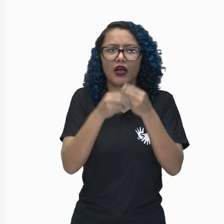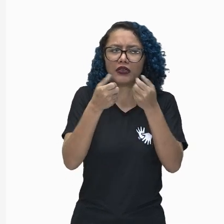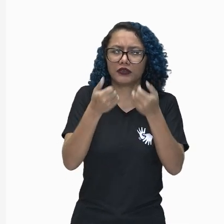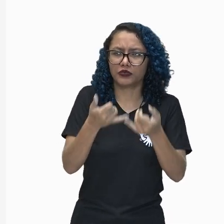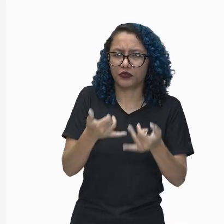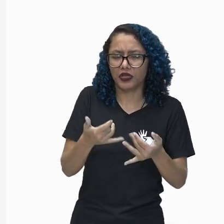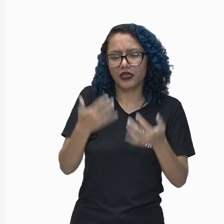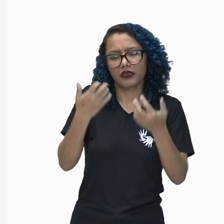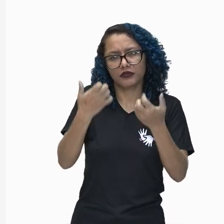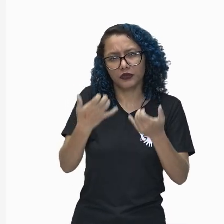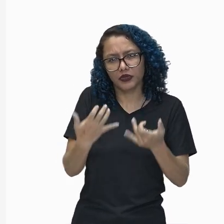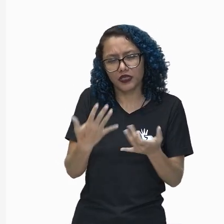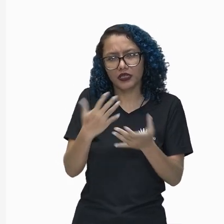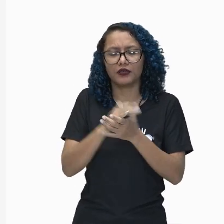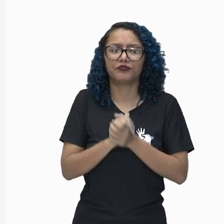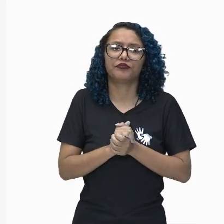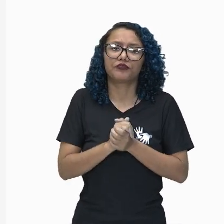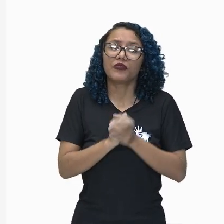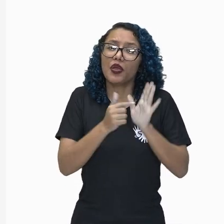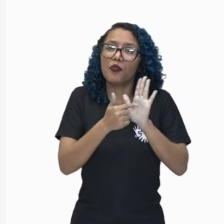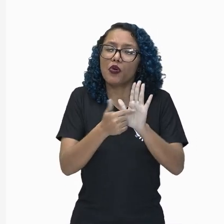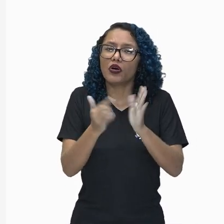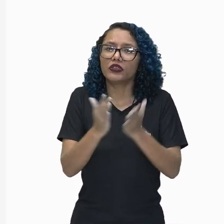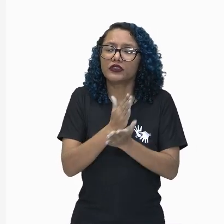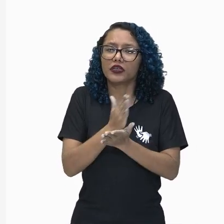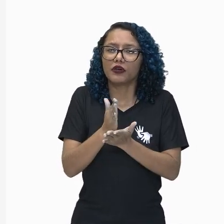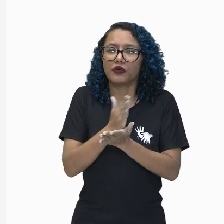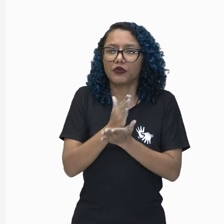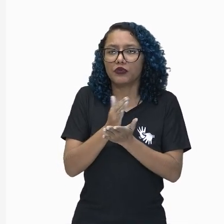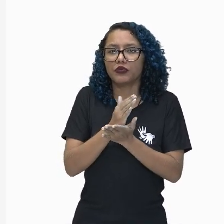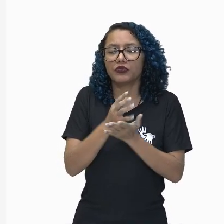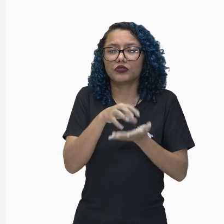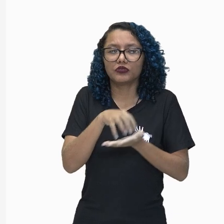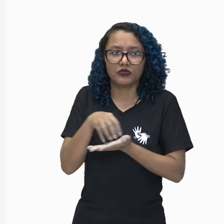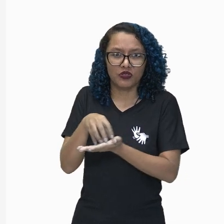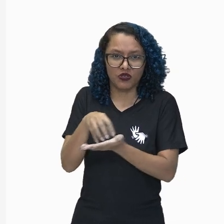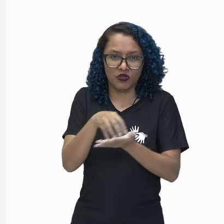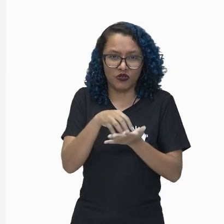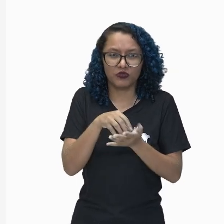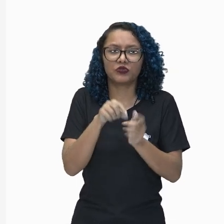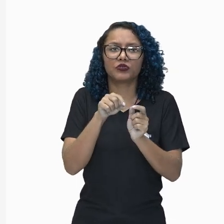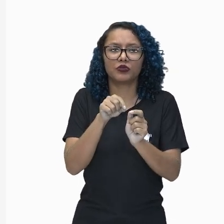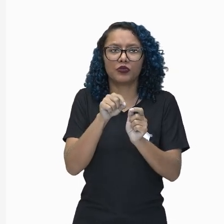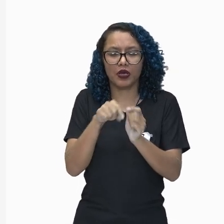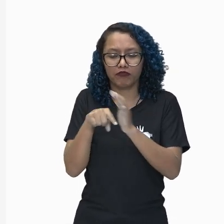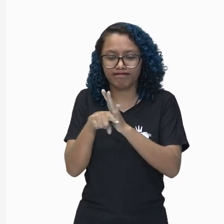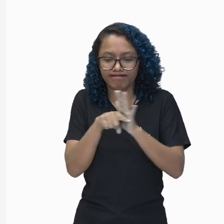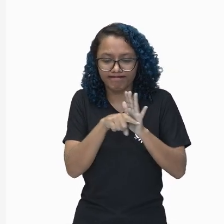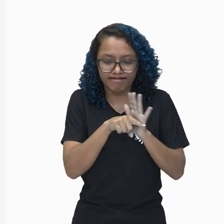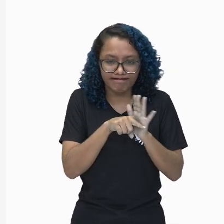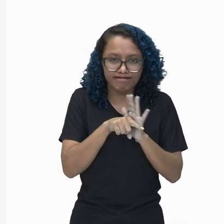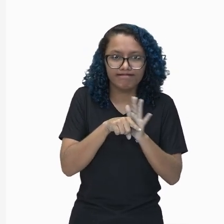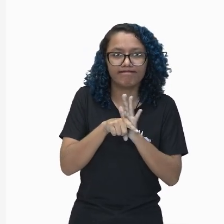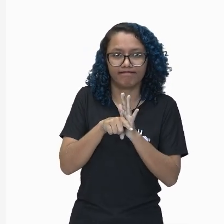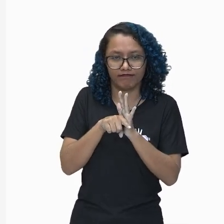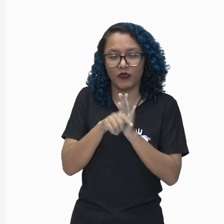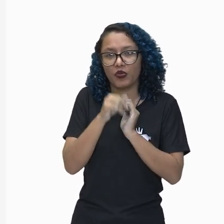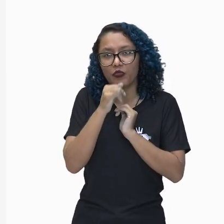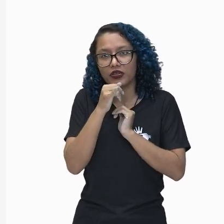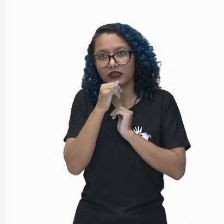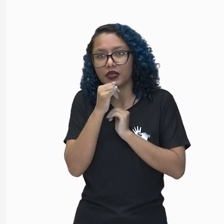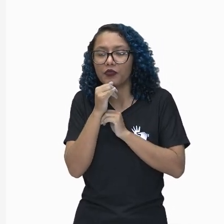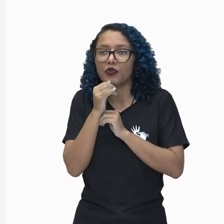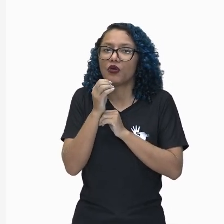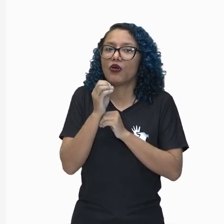citar aqui alguns órgãos que fazem pesquisa, como a Organização Nacional de Saúde. Ele